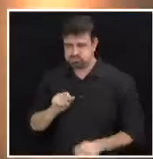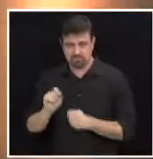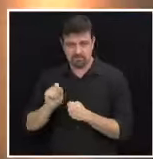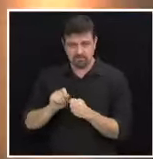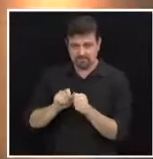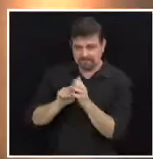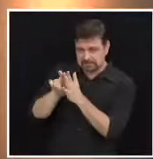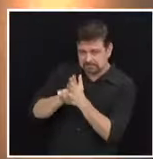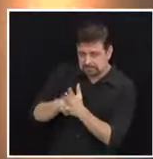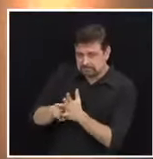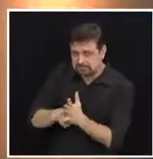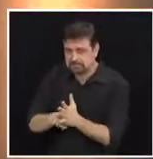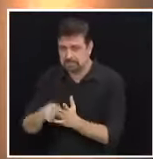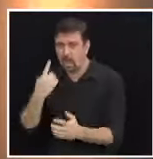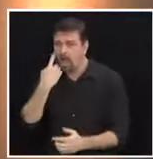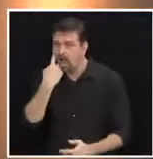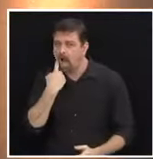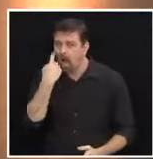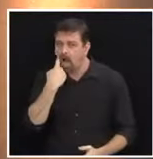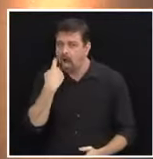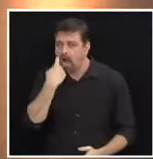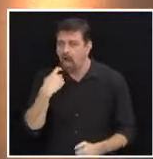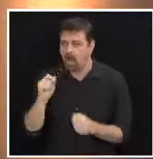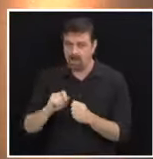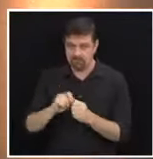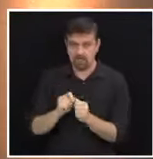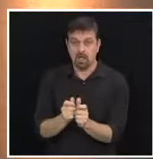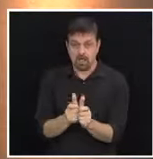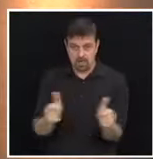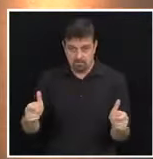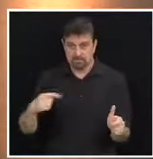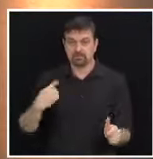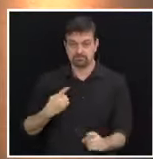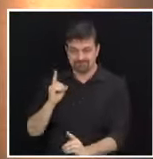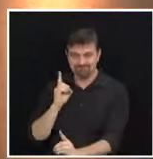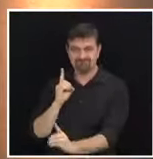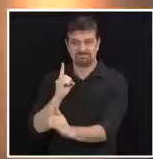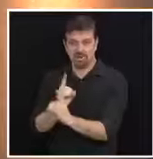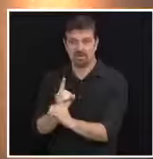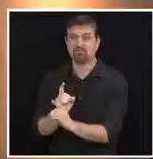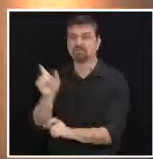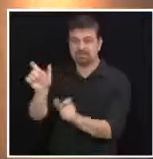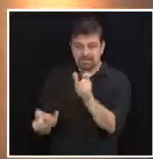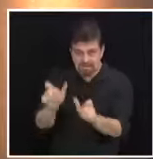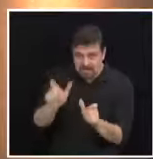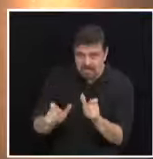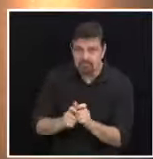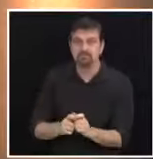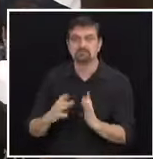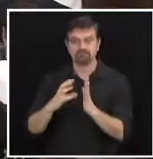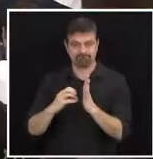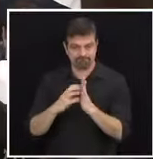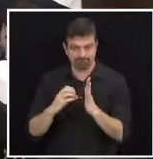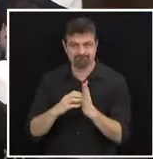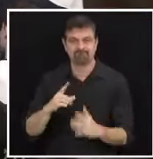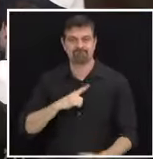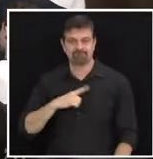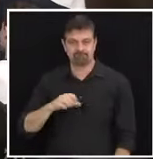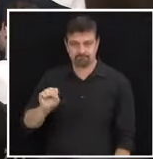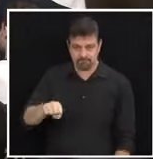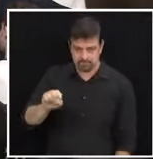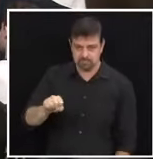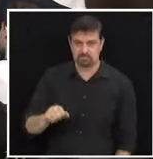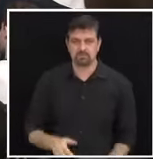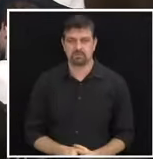de testagem e automaticamente isso tem crescido muito, essa quantidade de testes, quantidade de casos positivos. Eu queria só fazer